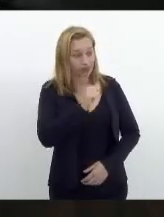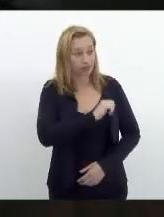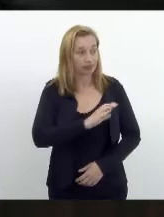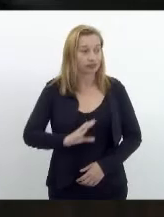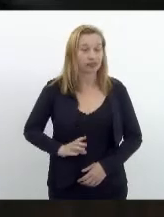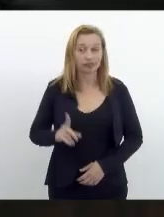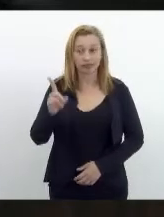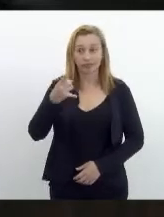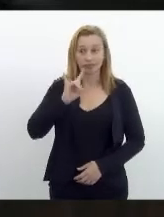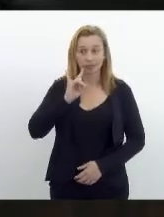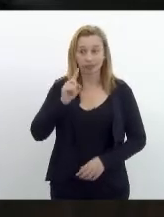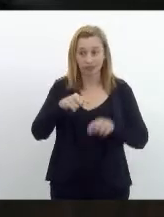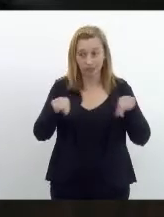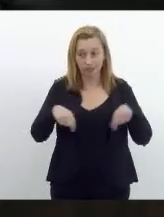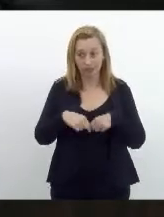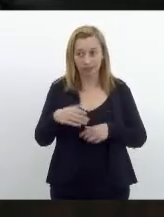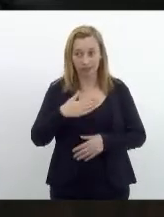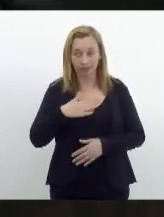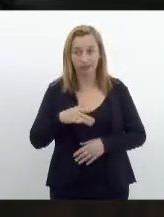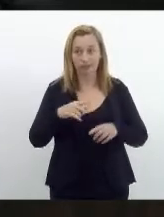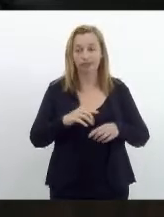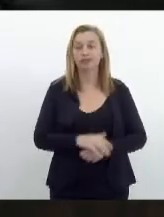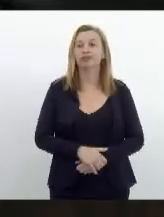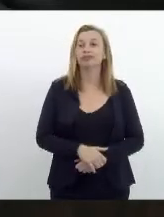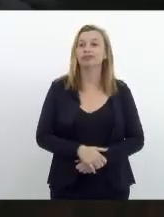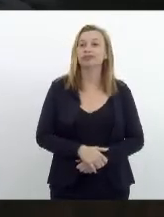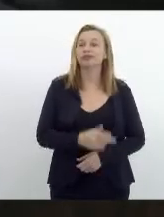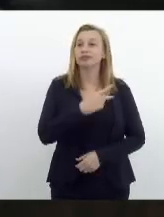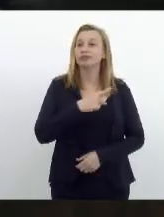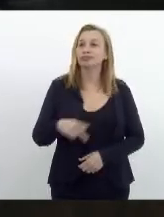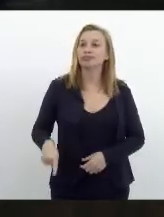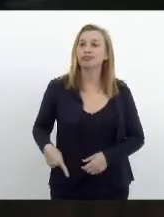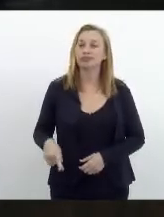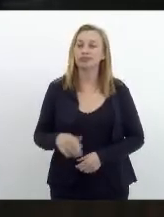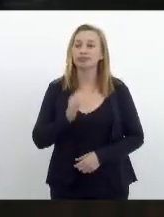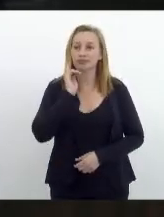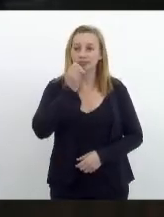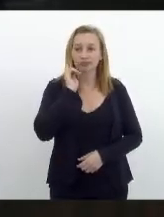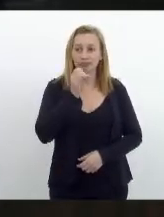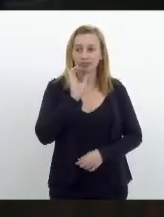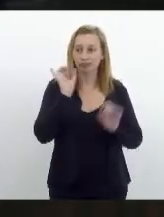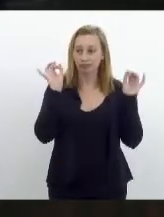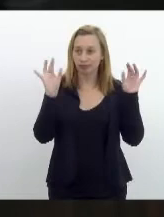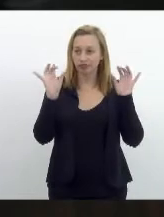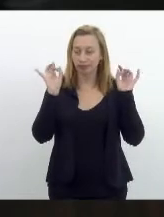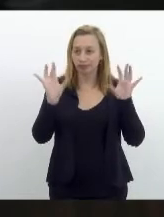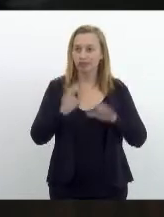no gabinete. A presidência vai designar relator especial.